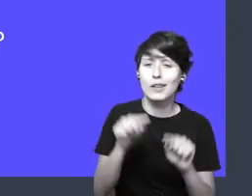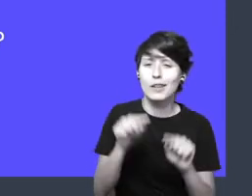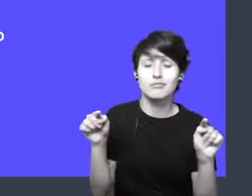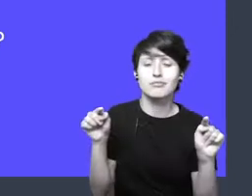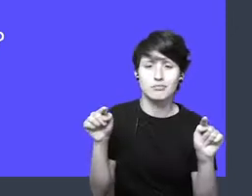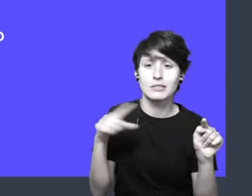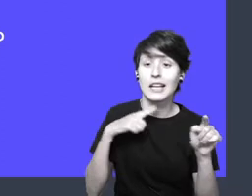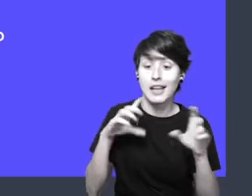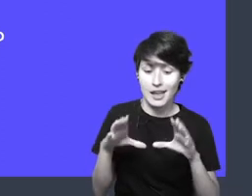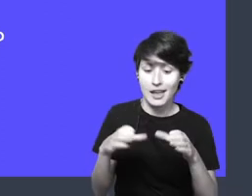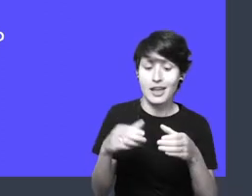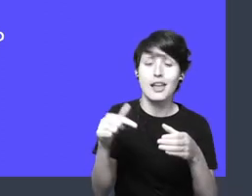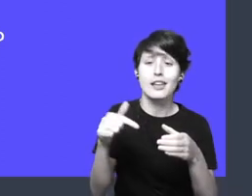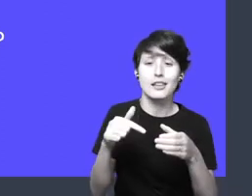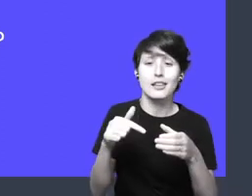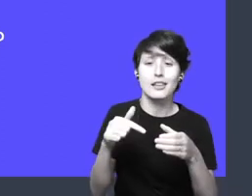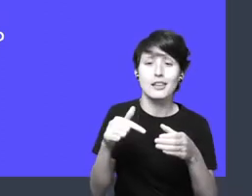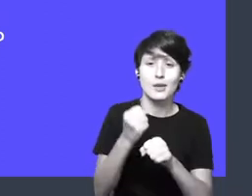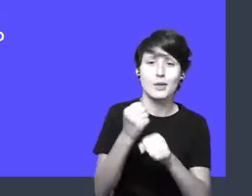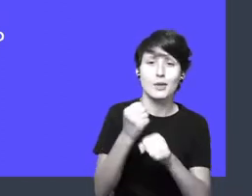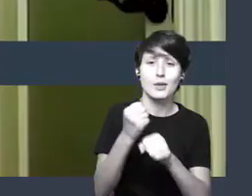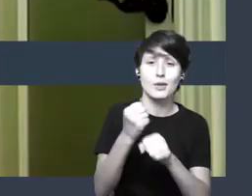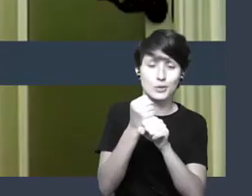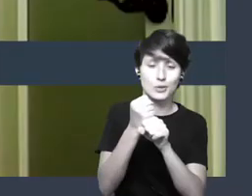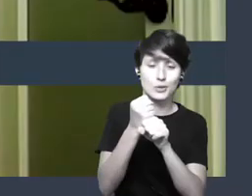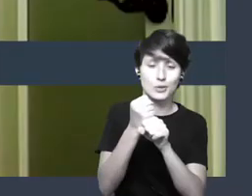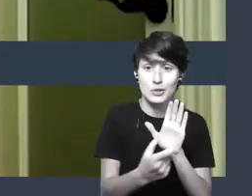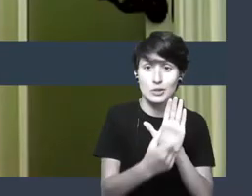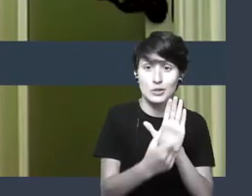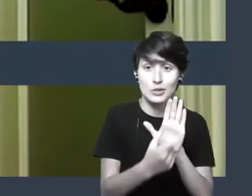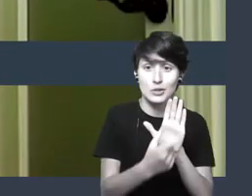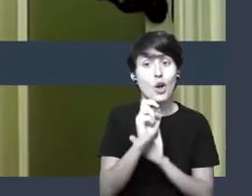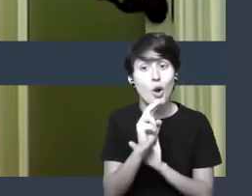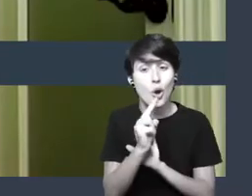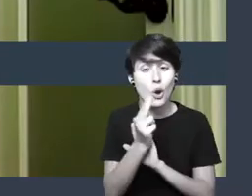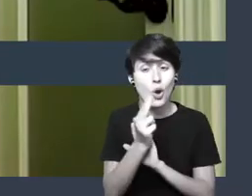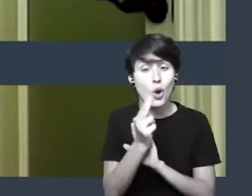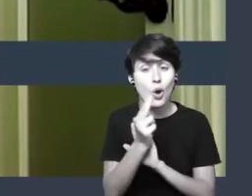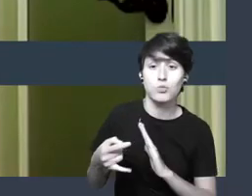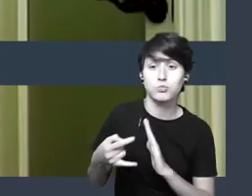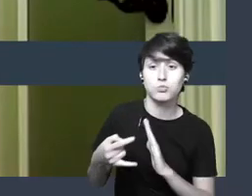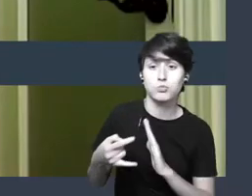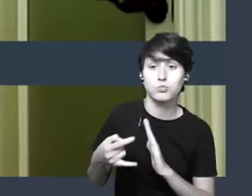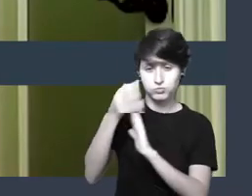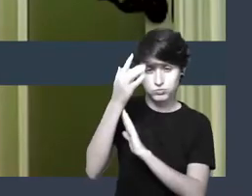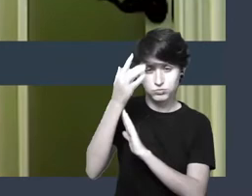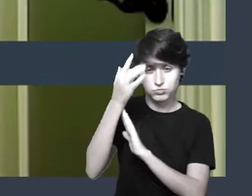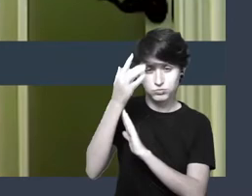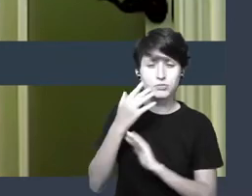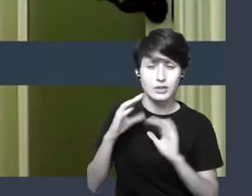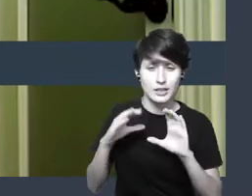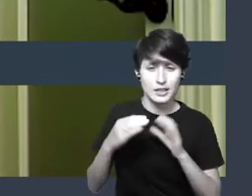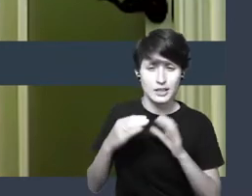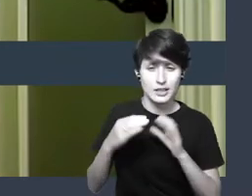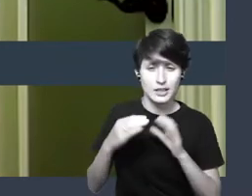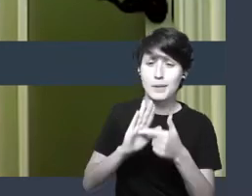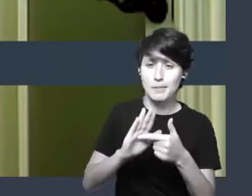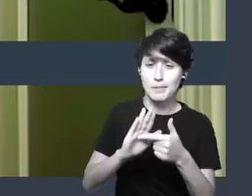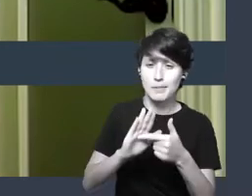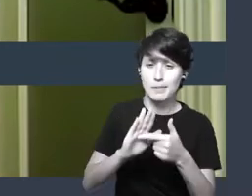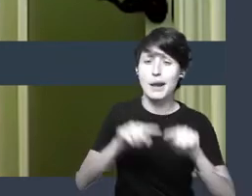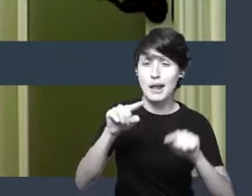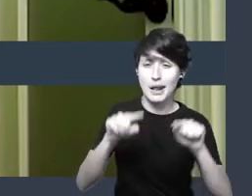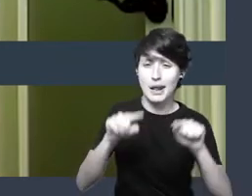equipe que construiu o software ou o algoritmo? Será que a equipe reflete a diversidade de opiniões,